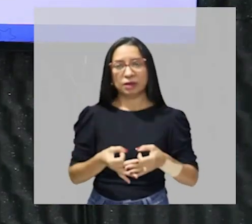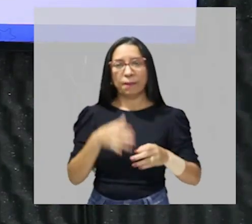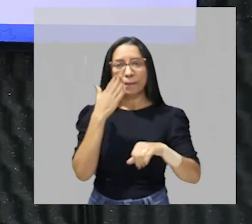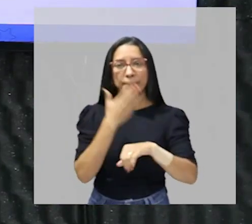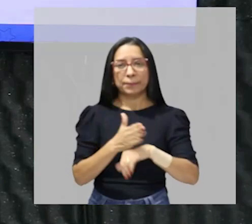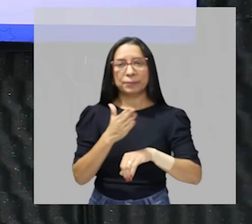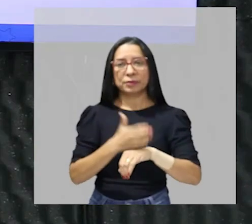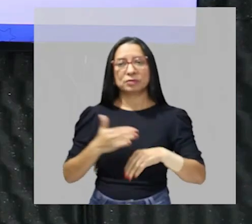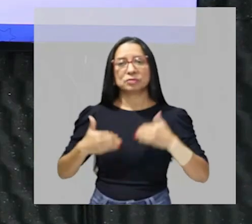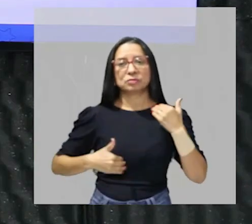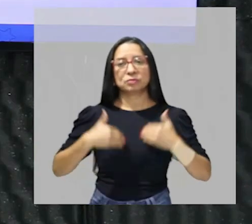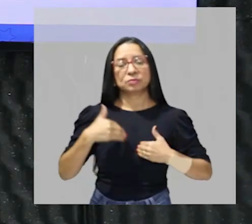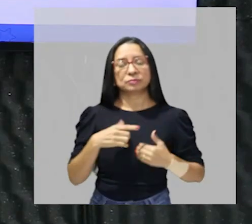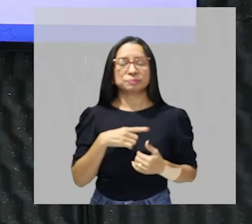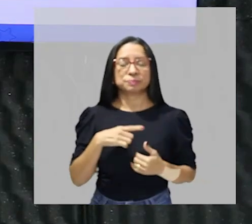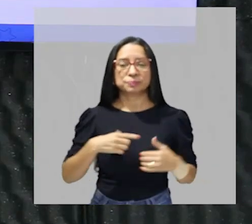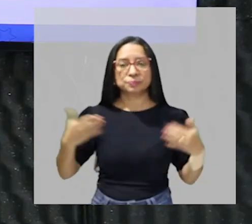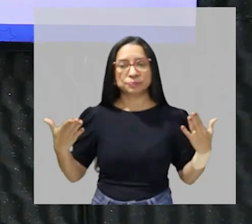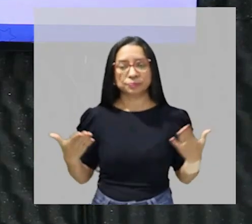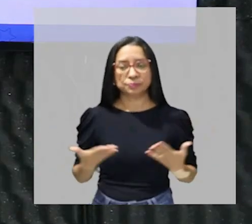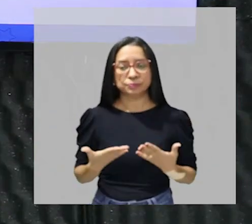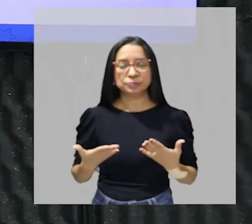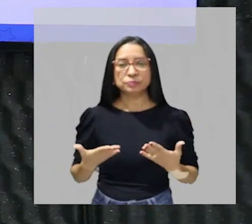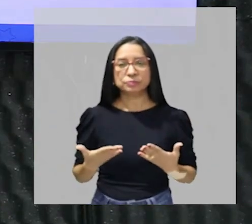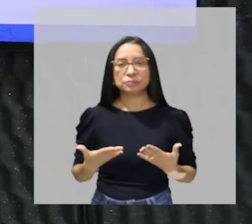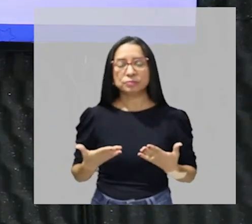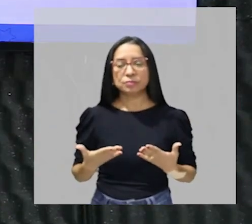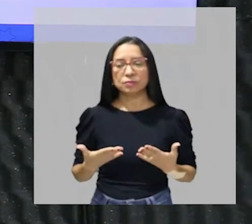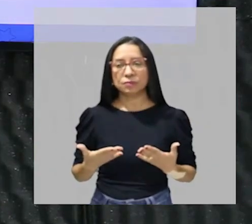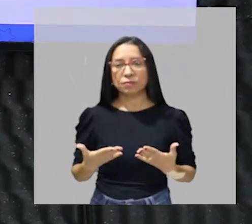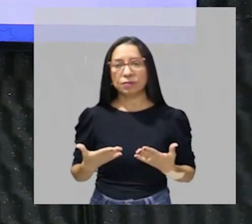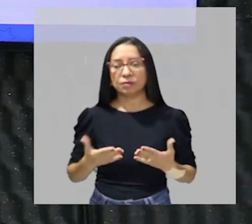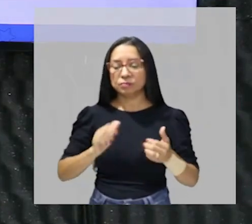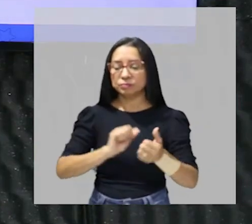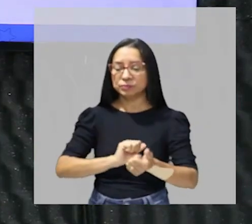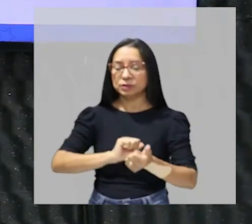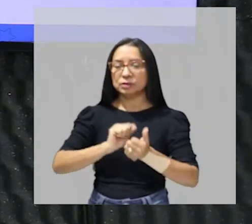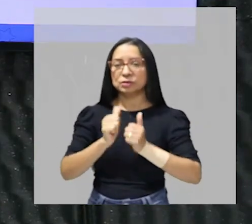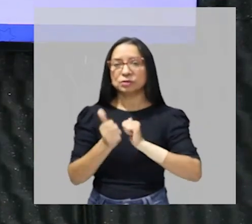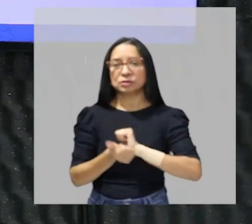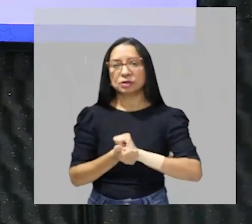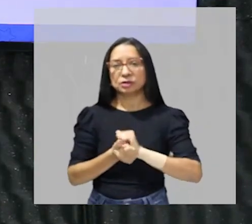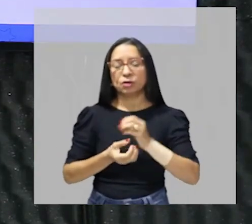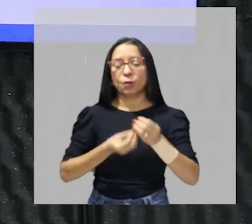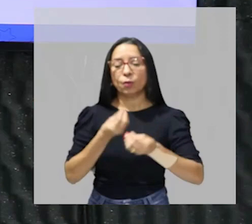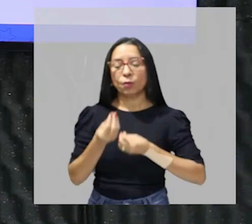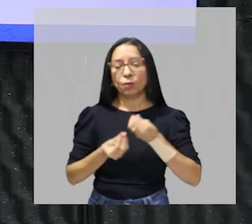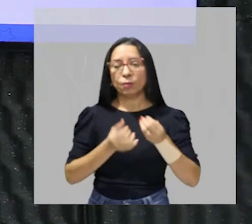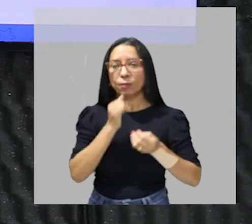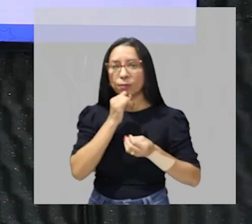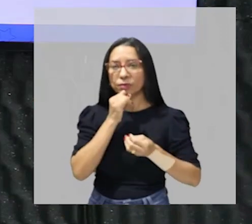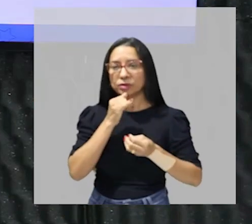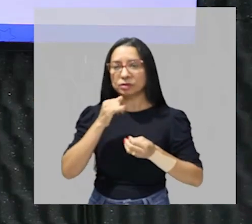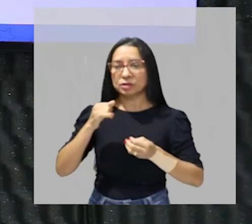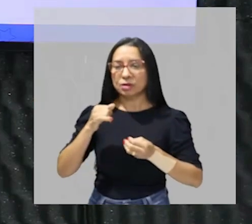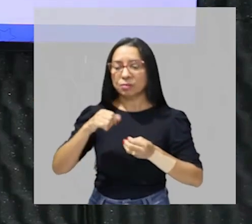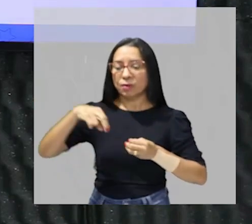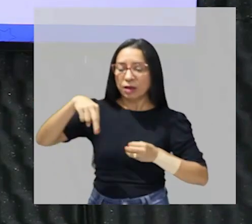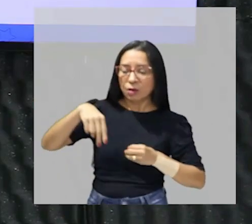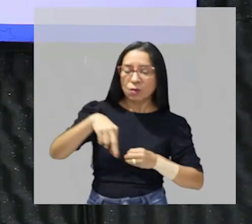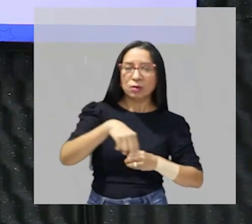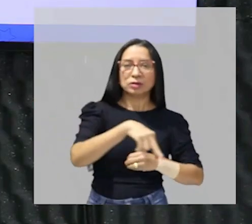corporais que existem hoje foram esportivizadas, como o atletismo, as lutas, elas